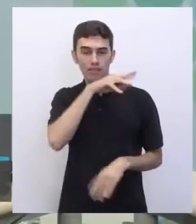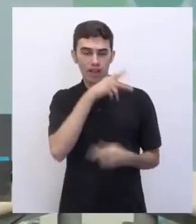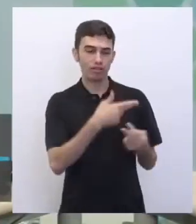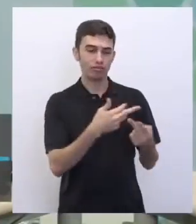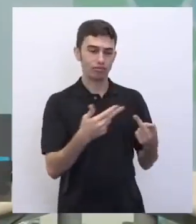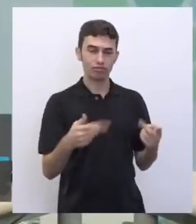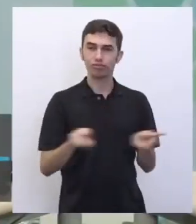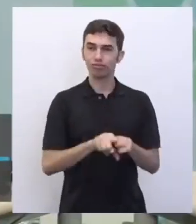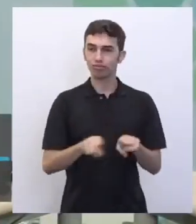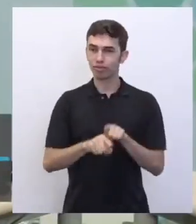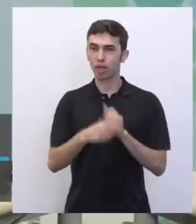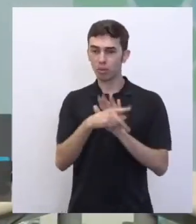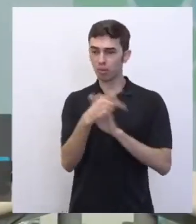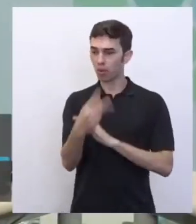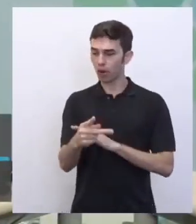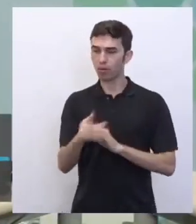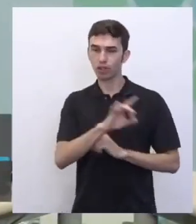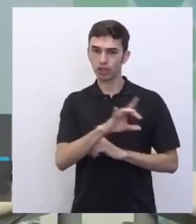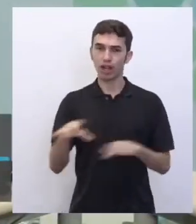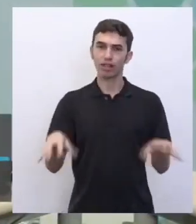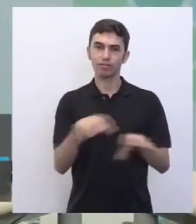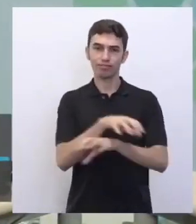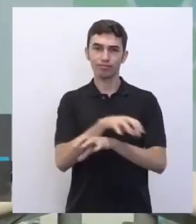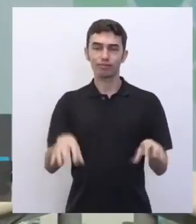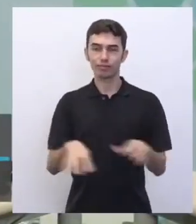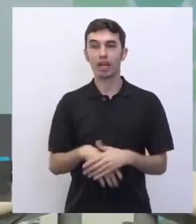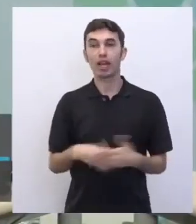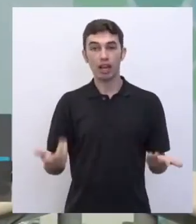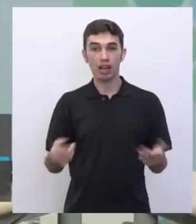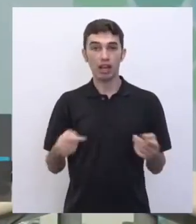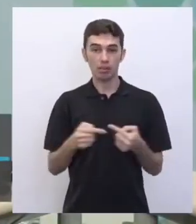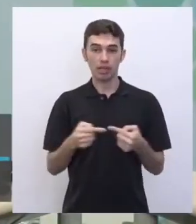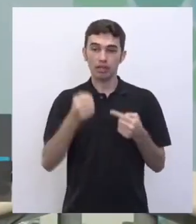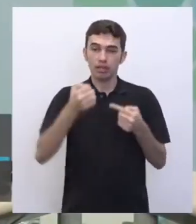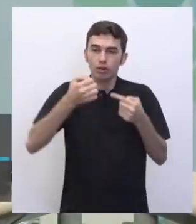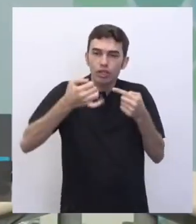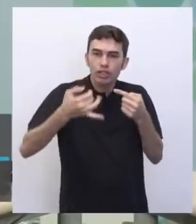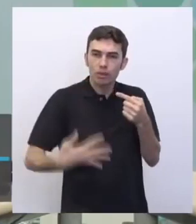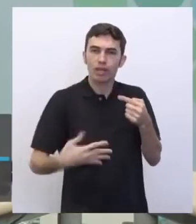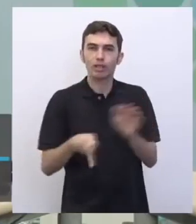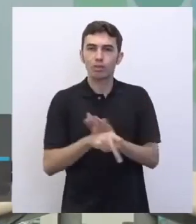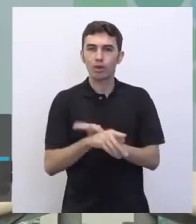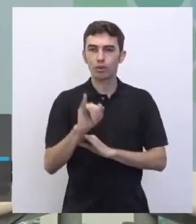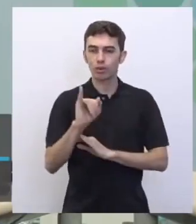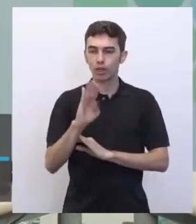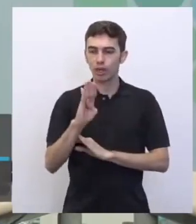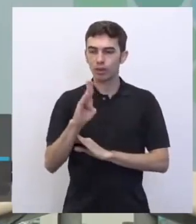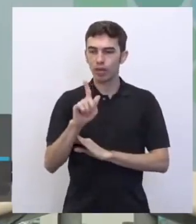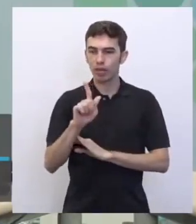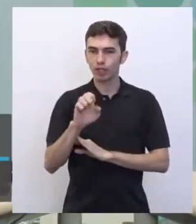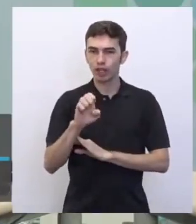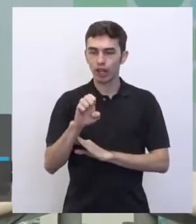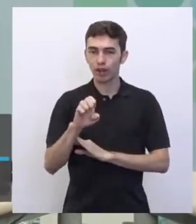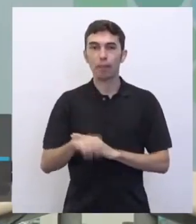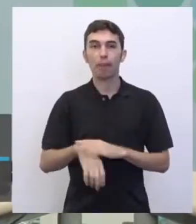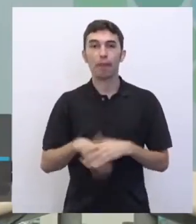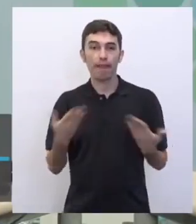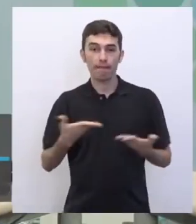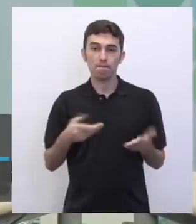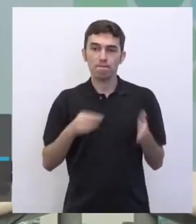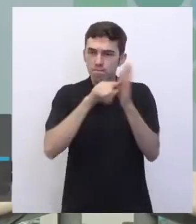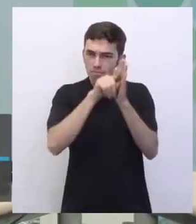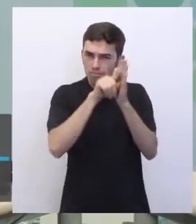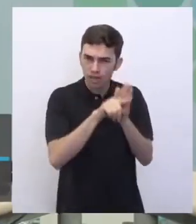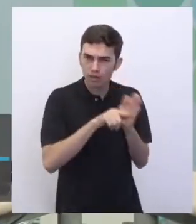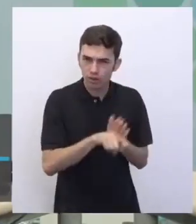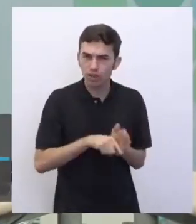uma definição que nós utilizamos, que é a definição do IBGE. E para a gente poder dar início aí à nossa aula, a gente sempre faz um momento de